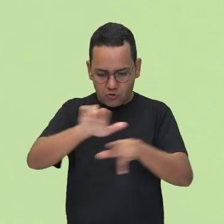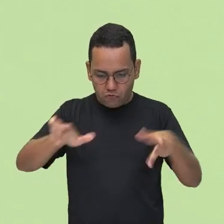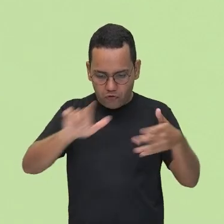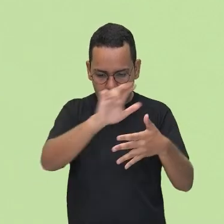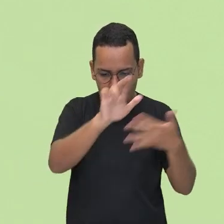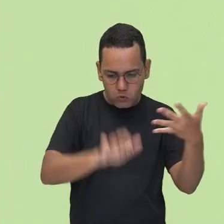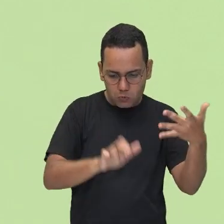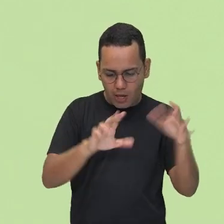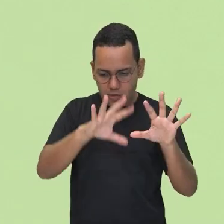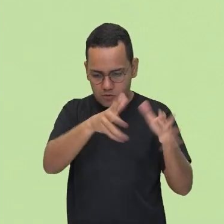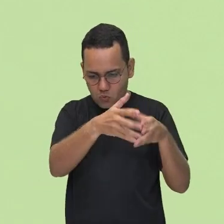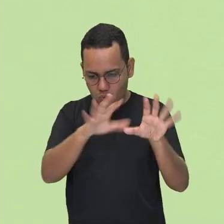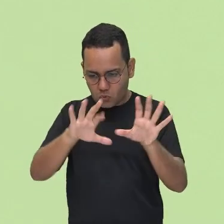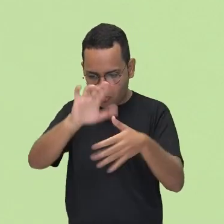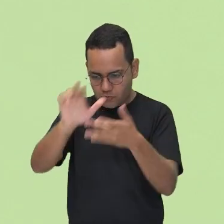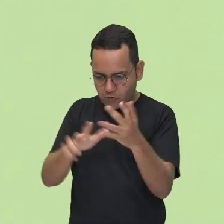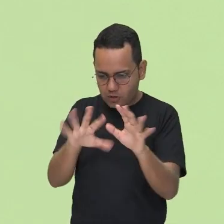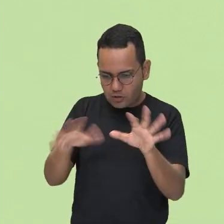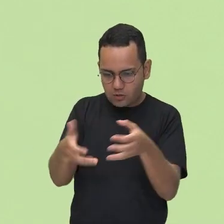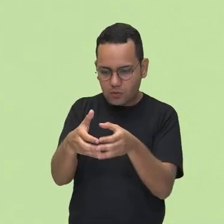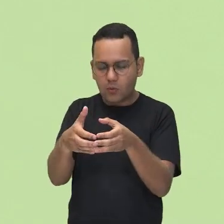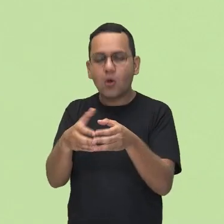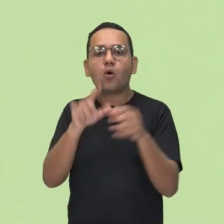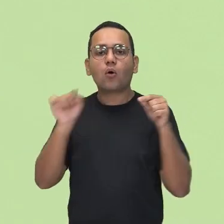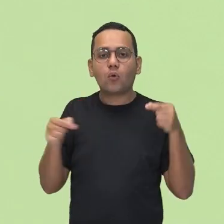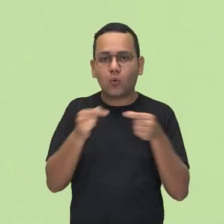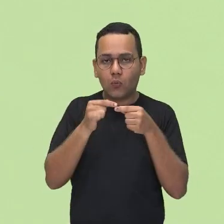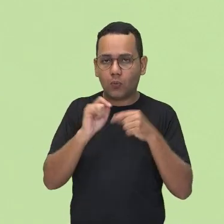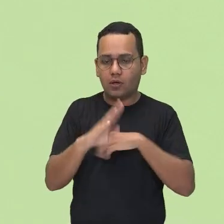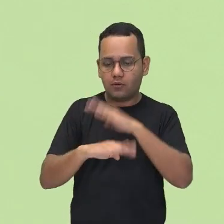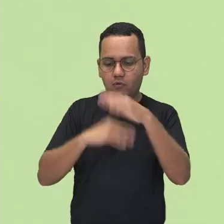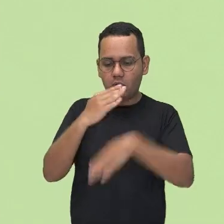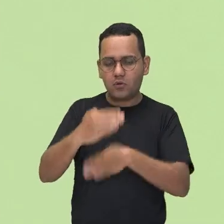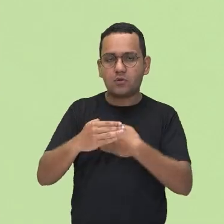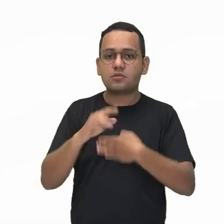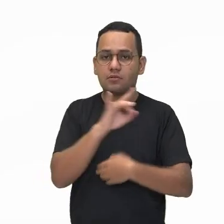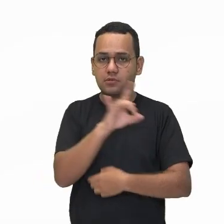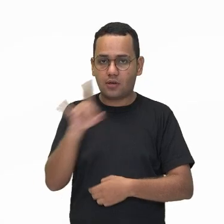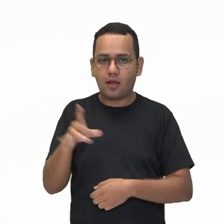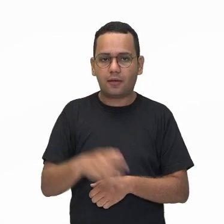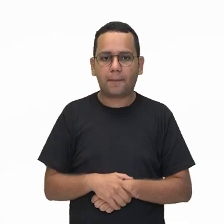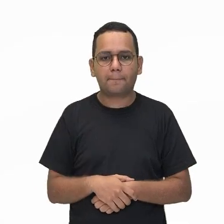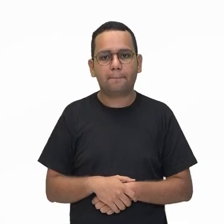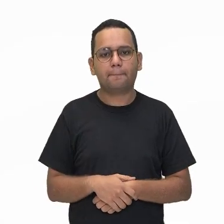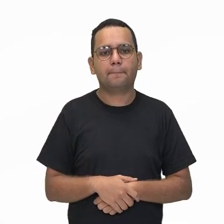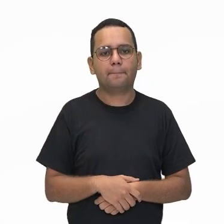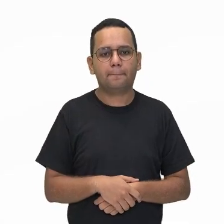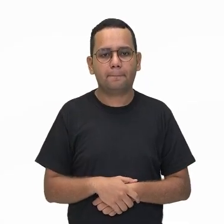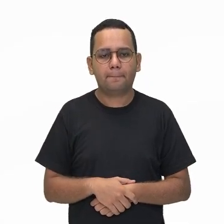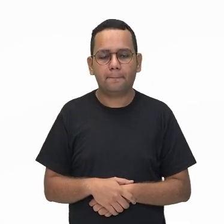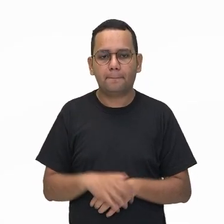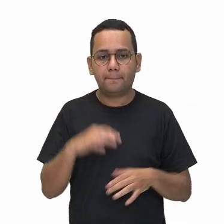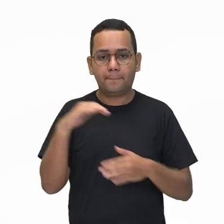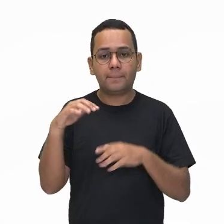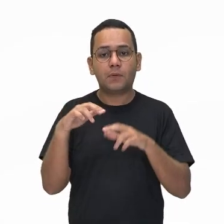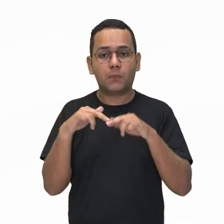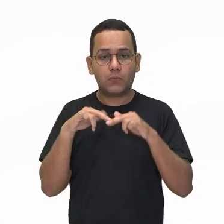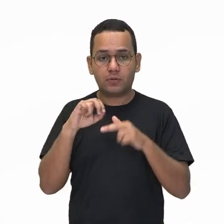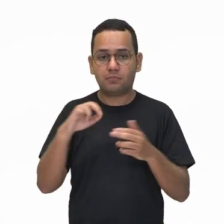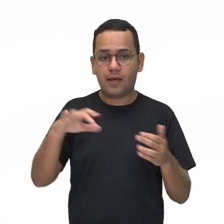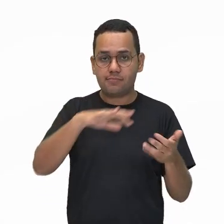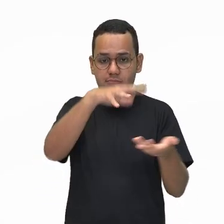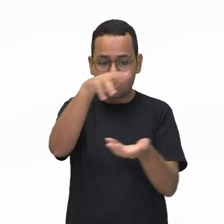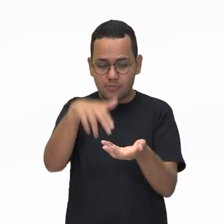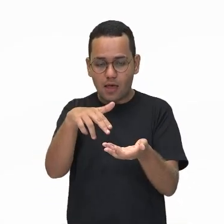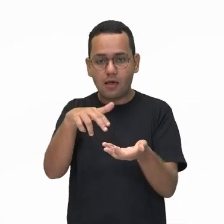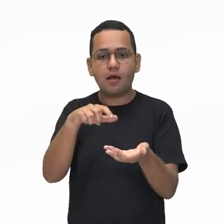muito relacionada à evolução desses seres vivos. Vejam que a Terra, ela começou a ser